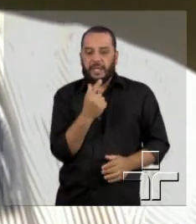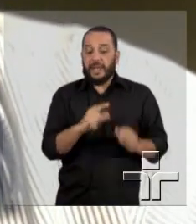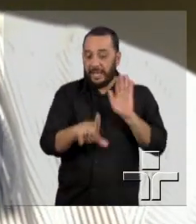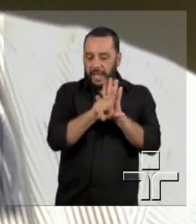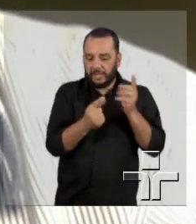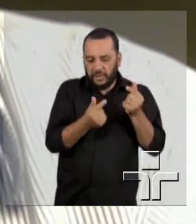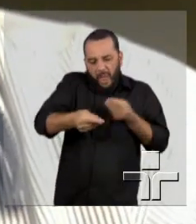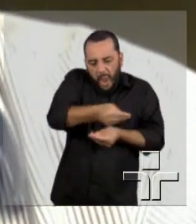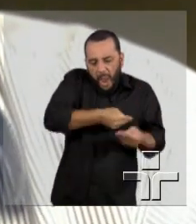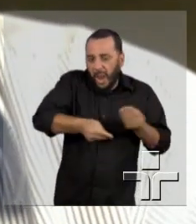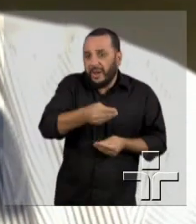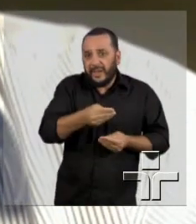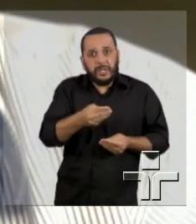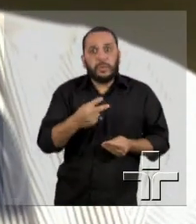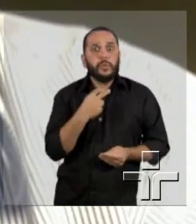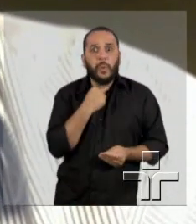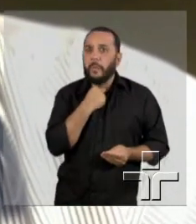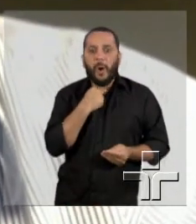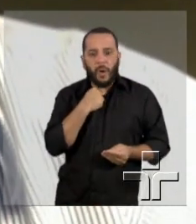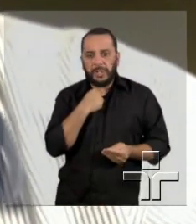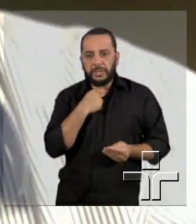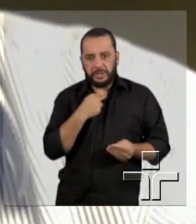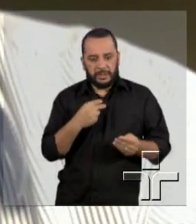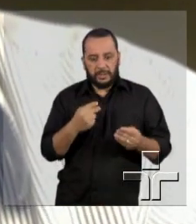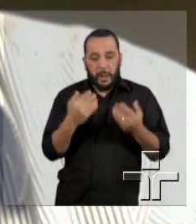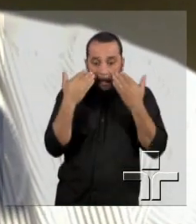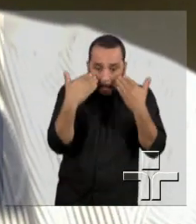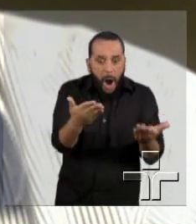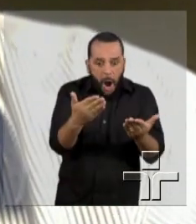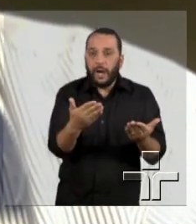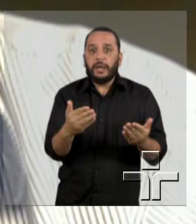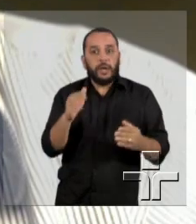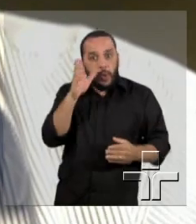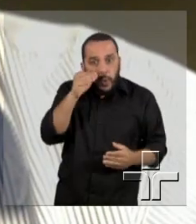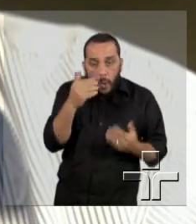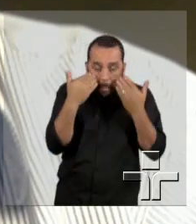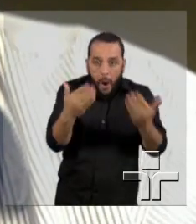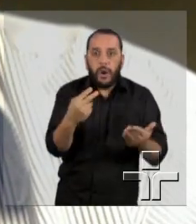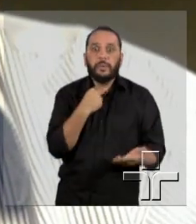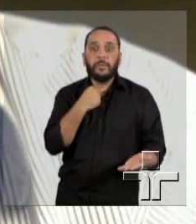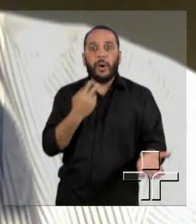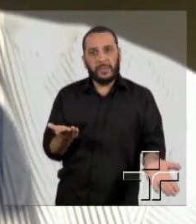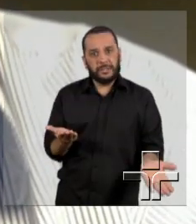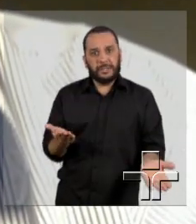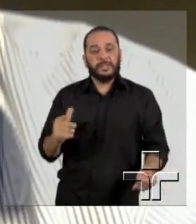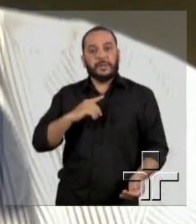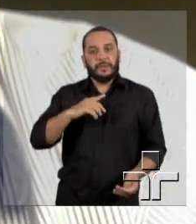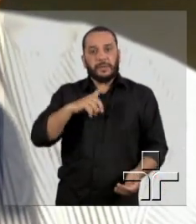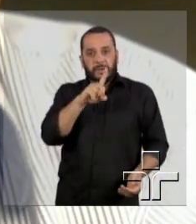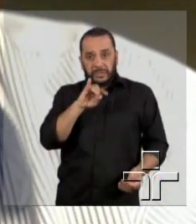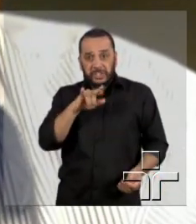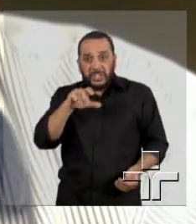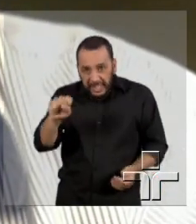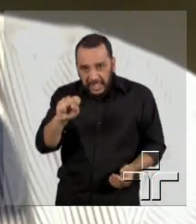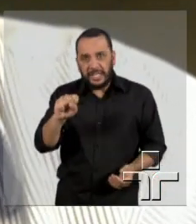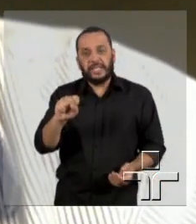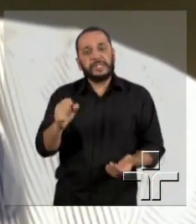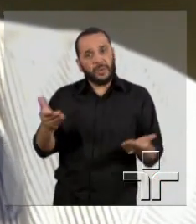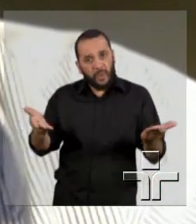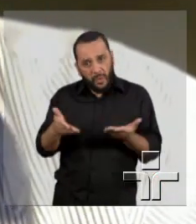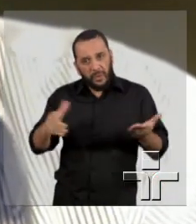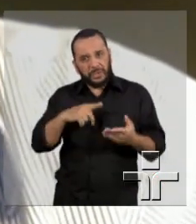em determinação de quebra de sigilo judicial. Não seria esse o embasamento do ministro Dias Toffoli que criou toda essa celeuma